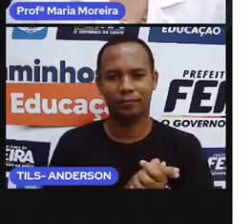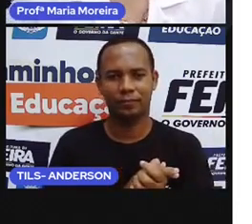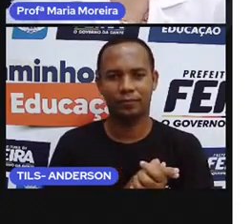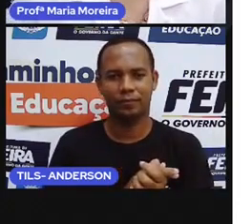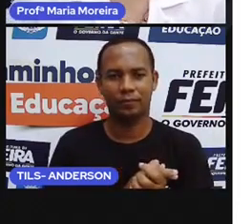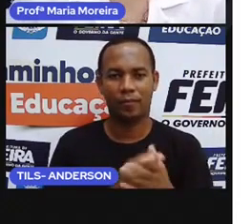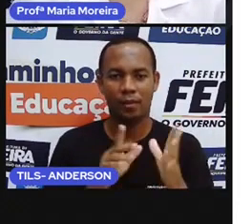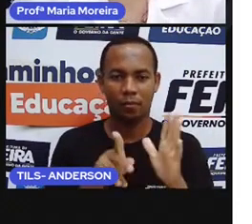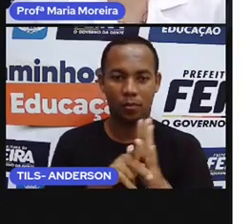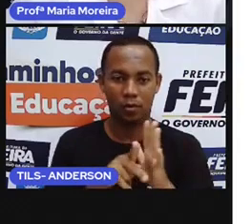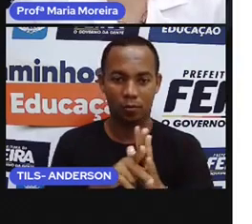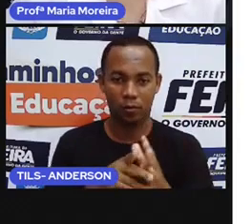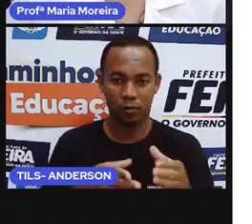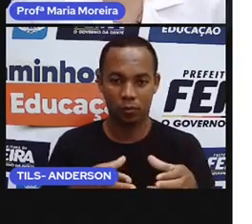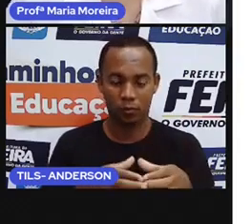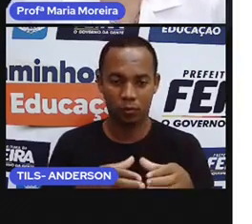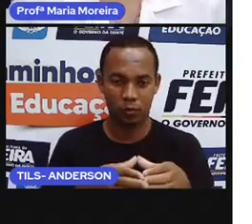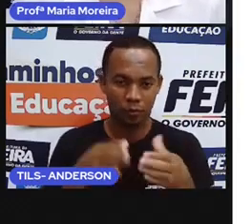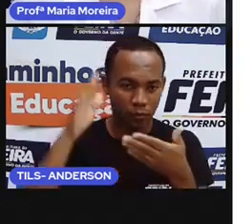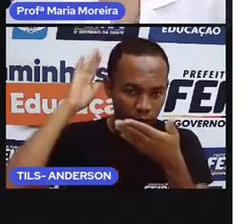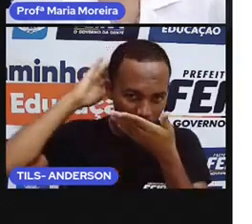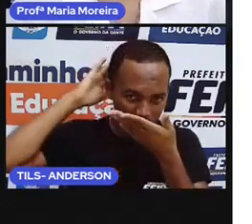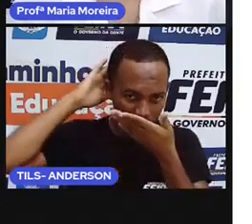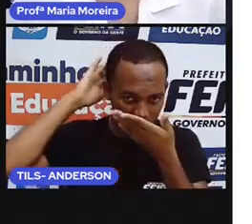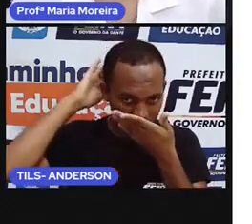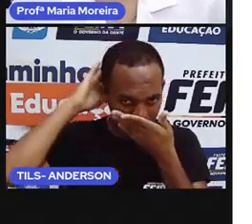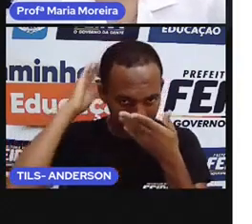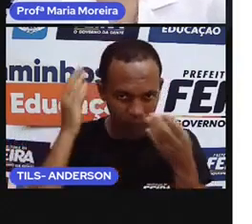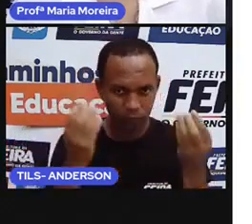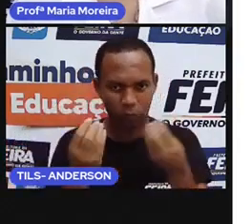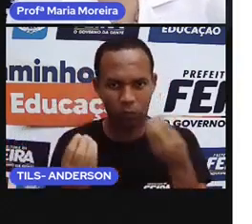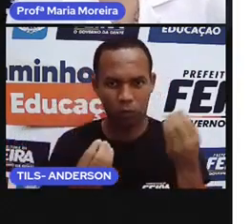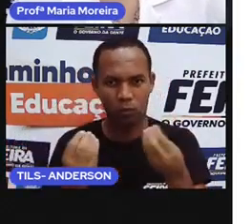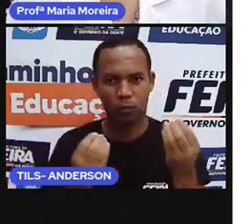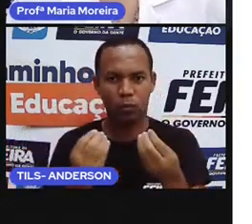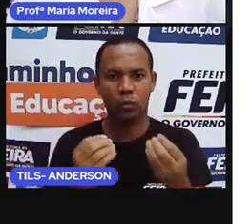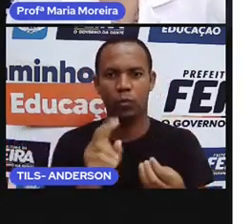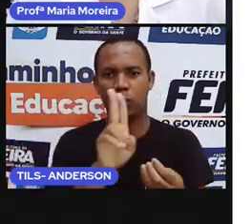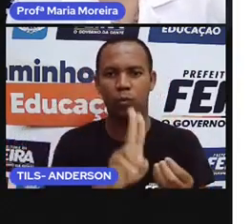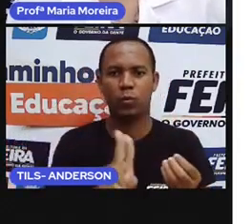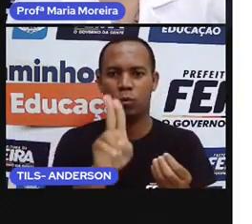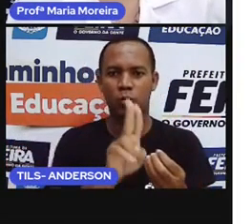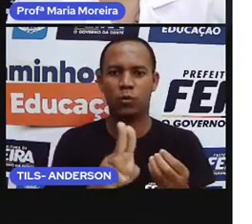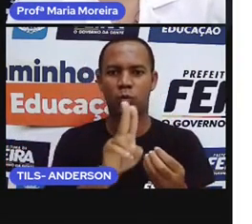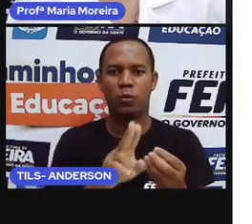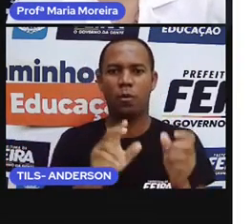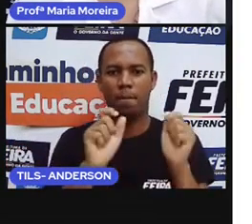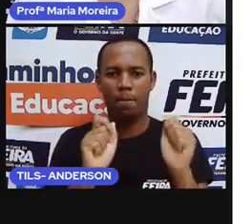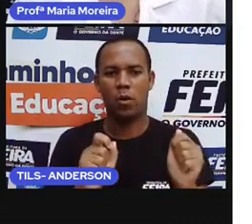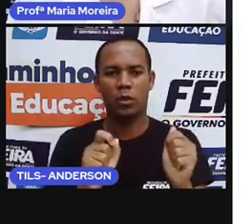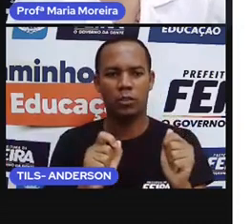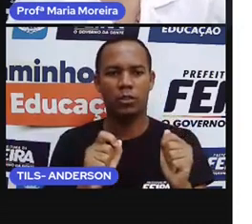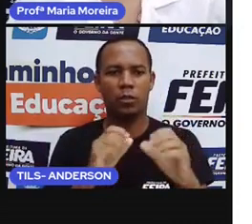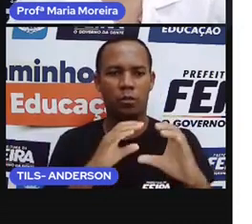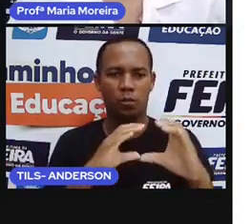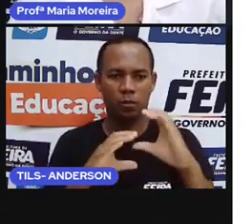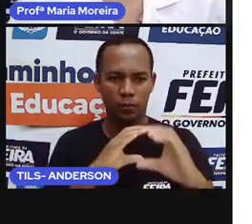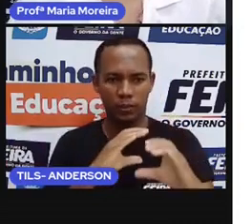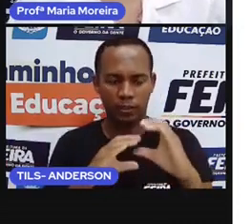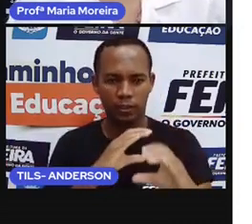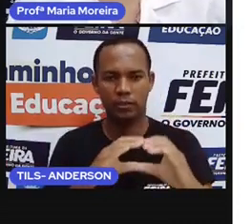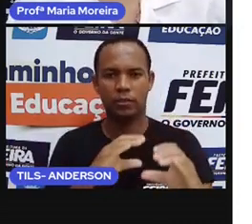Os instrumentos indígenas, do ponto de vista, né, da sua utilidade, podem servir para comunicação ou